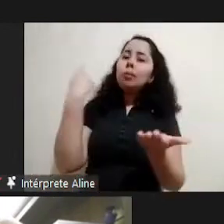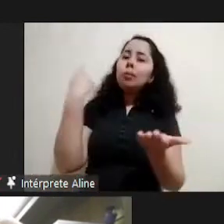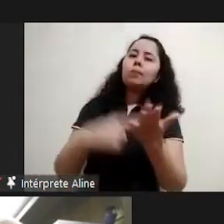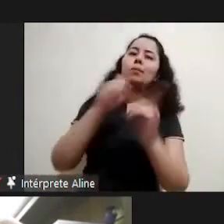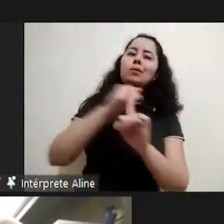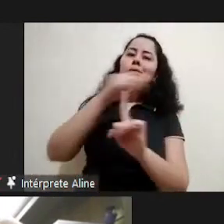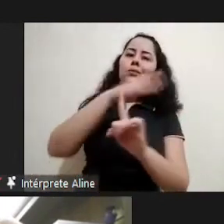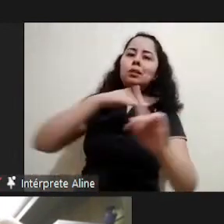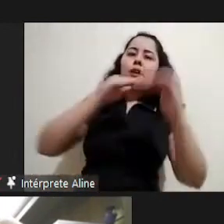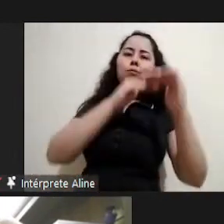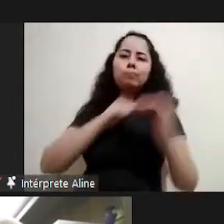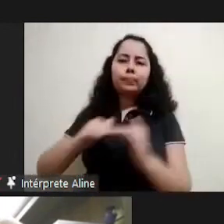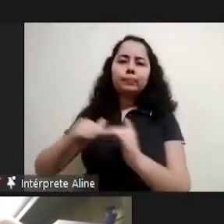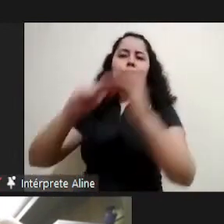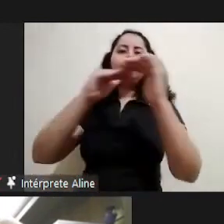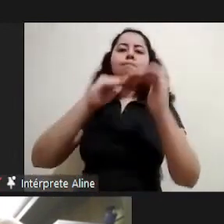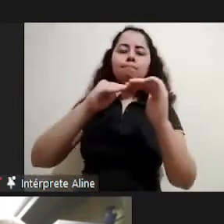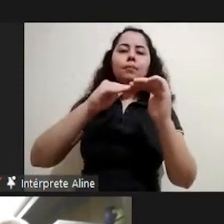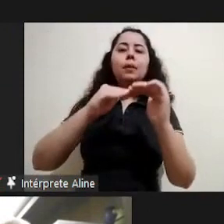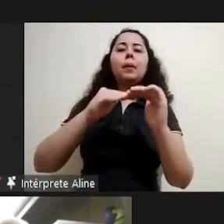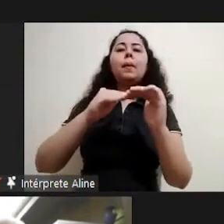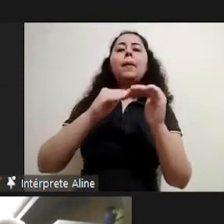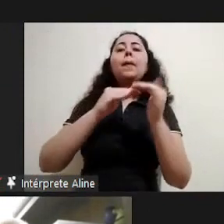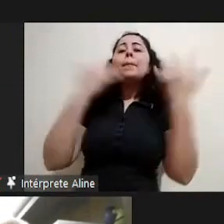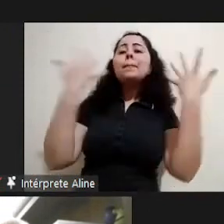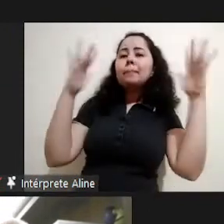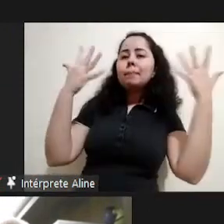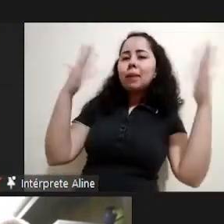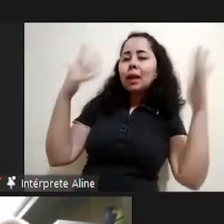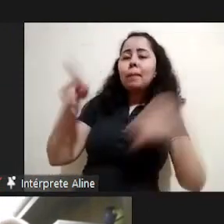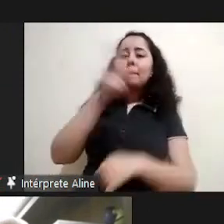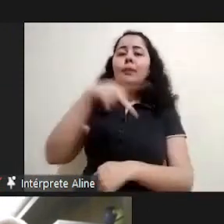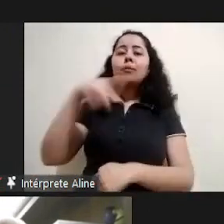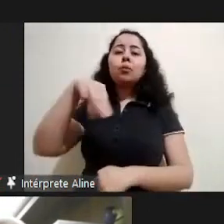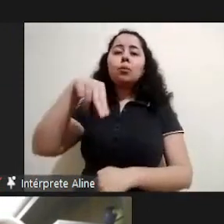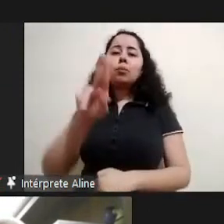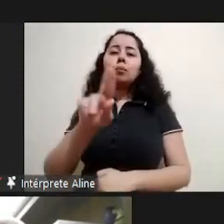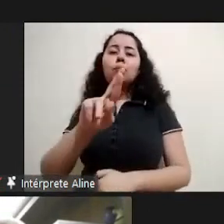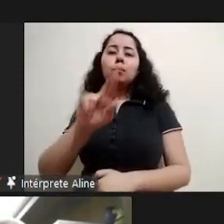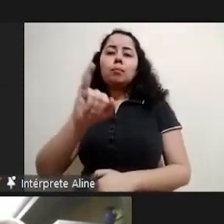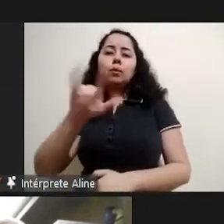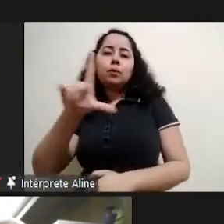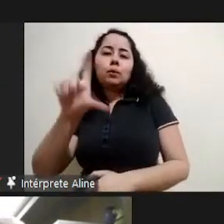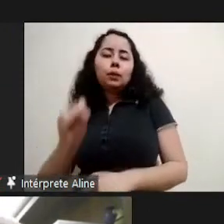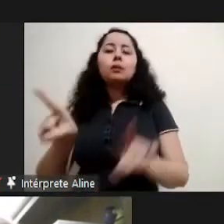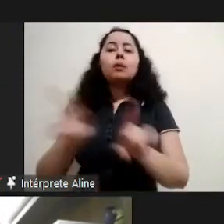igualitária. Parabéns, professor Murilo, por toda a sua trajetória e pela medalha JK.